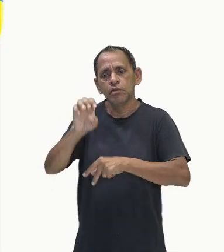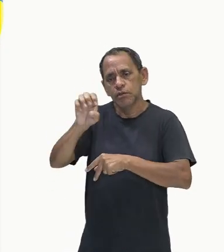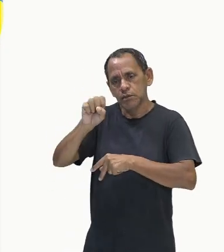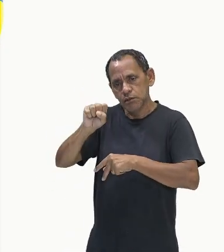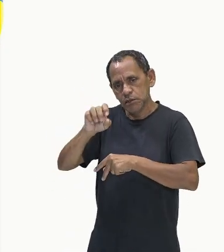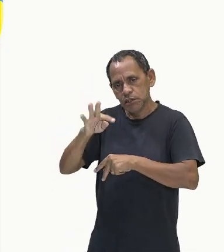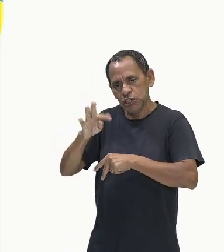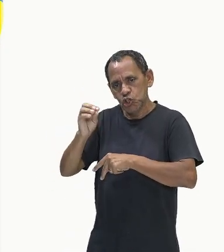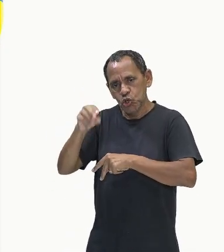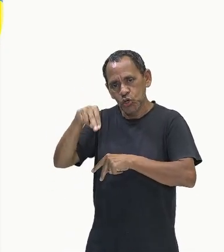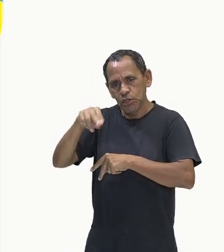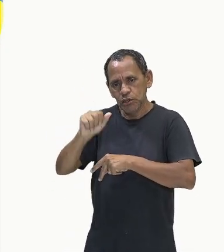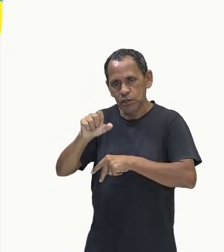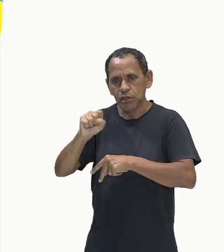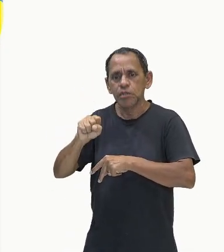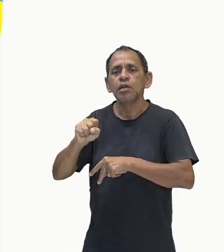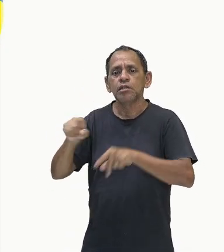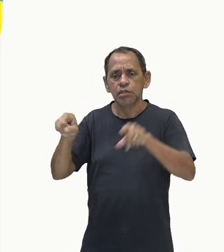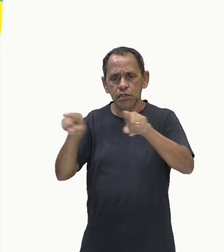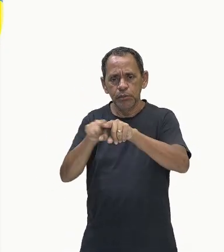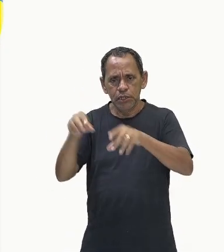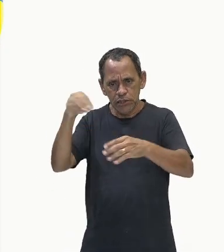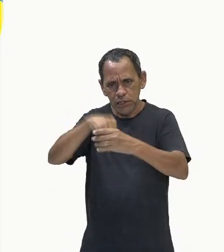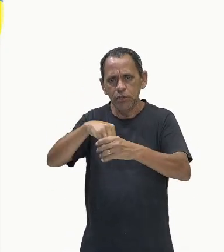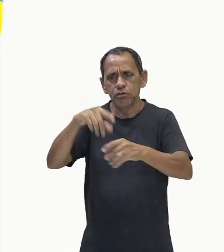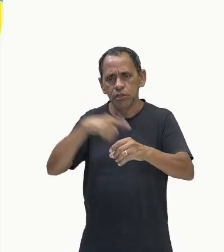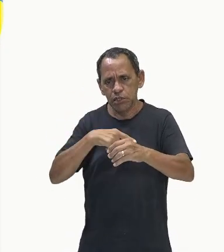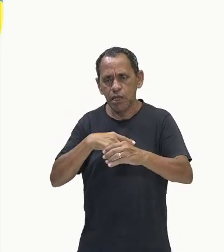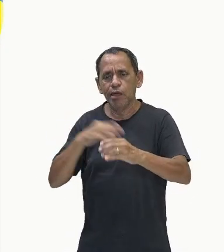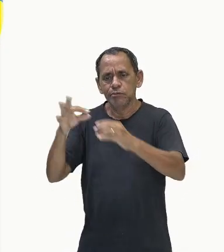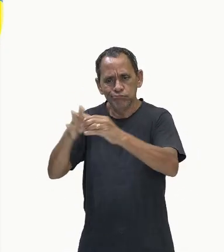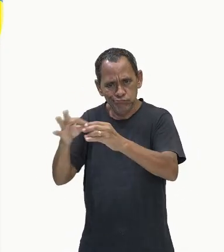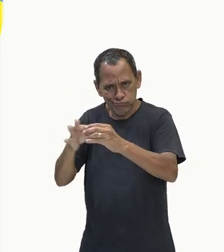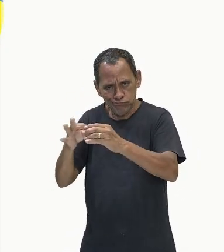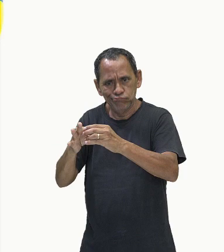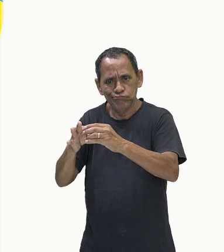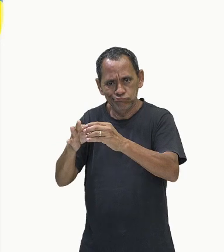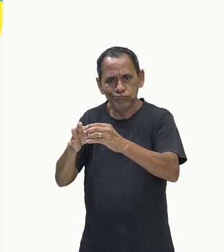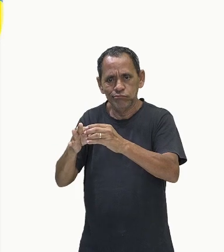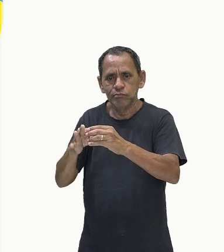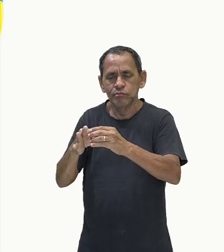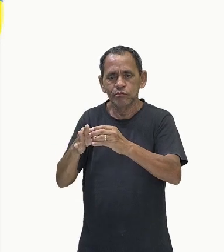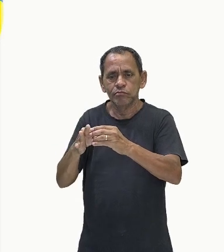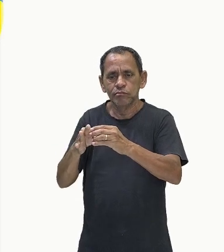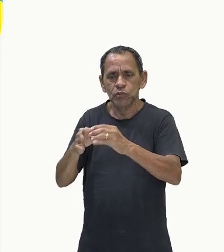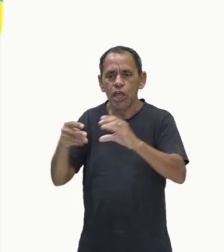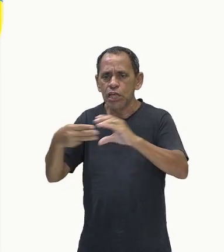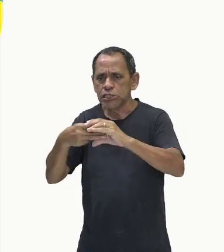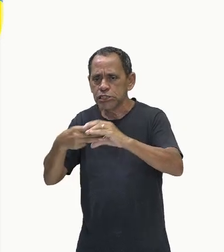no núcleo das células eucarióticas. E aí, essa